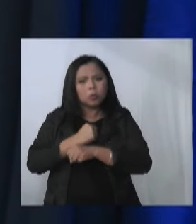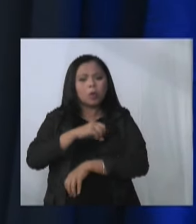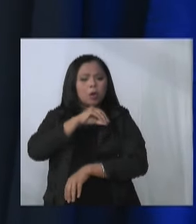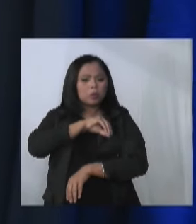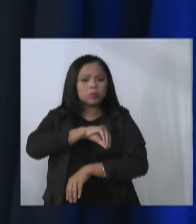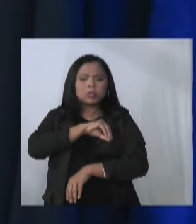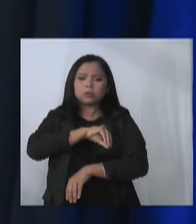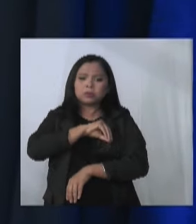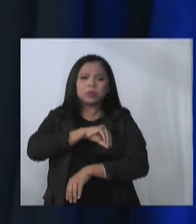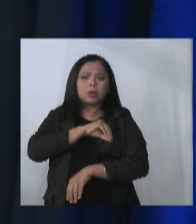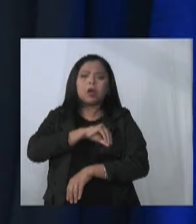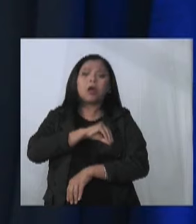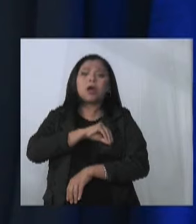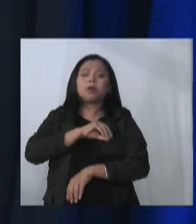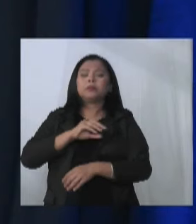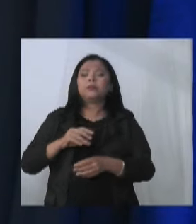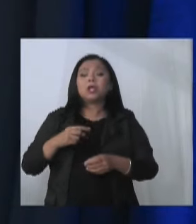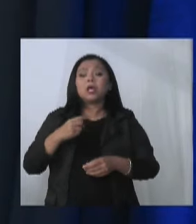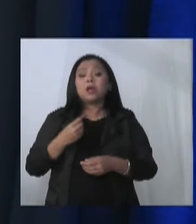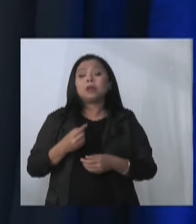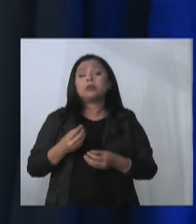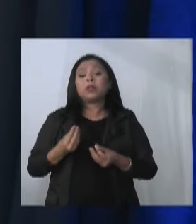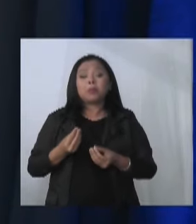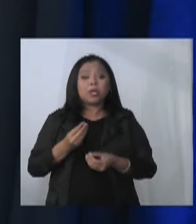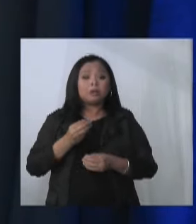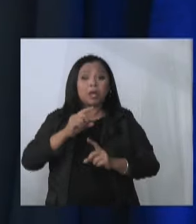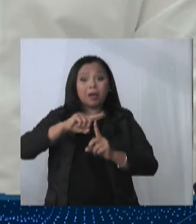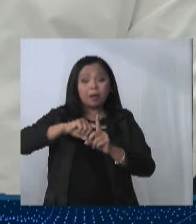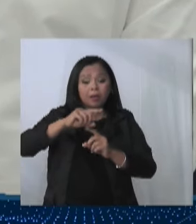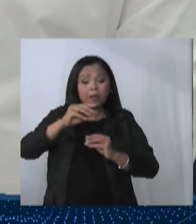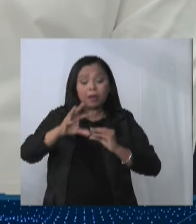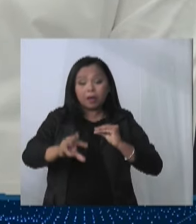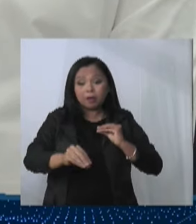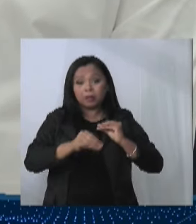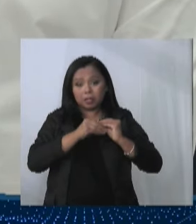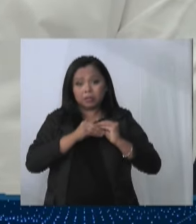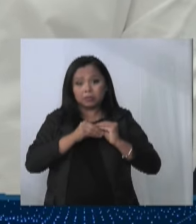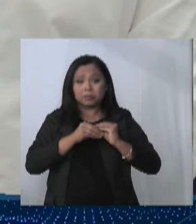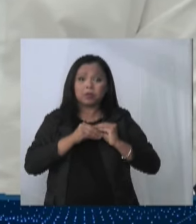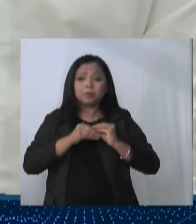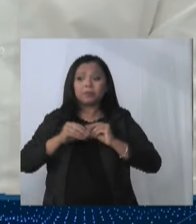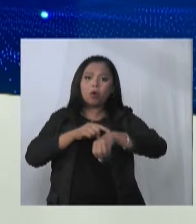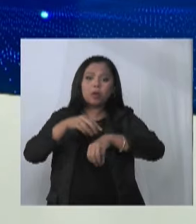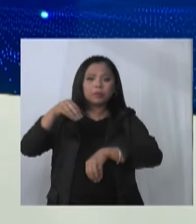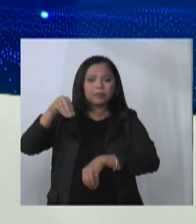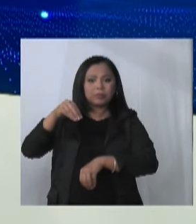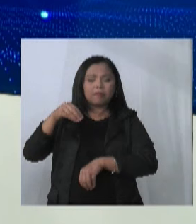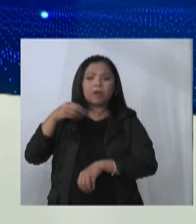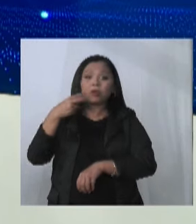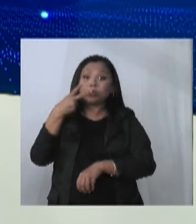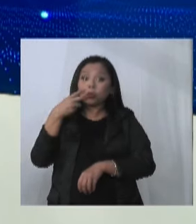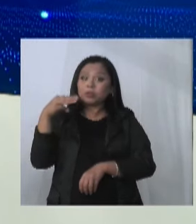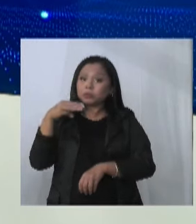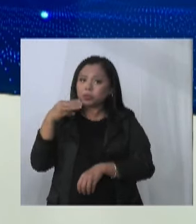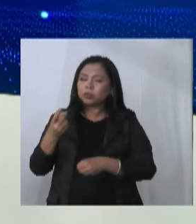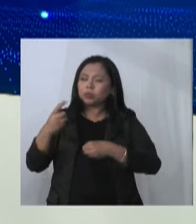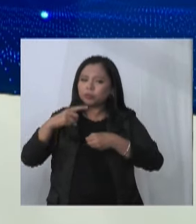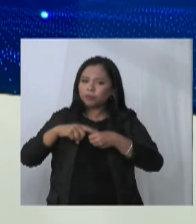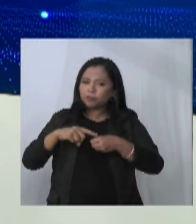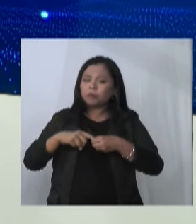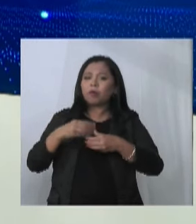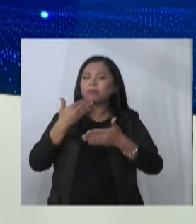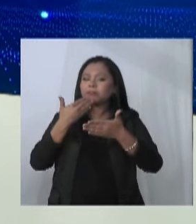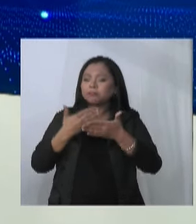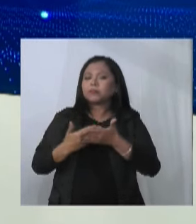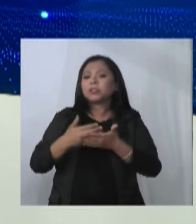Coloquei produtividade e, ao final da gestão, nós dobramos os índices educacionais. A gente volta já já. Teremos